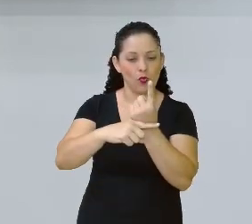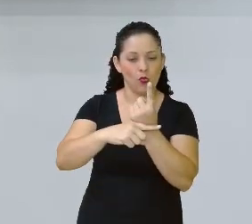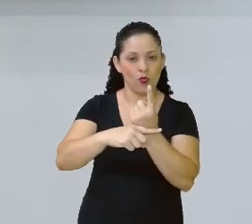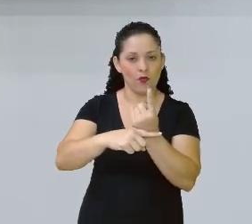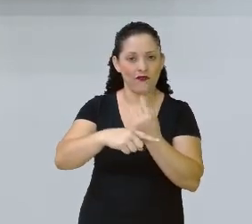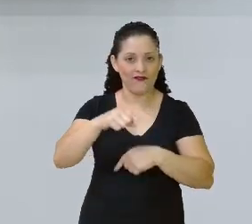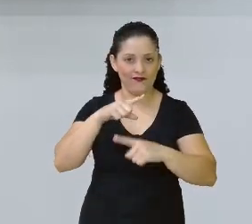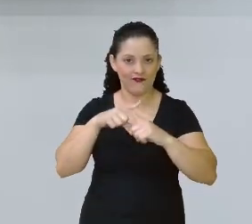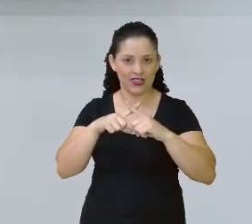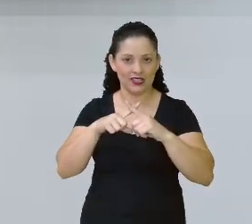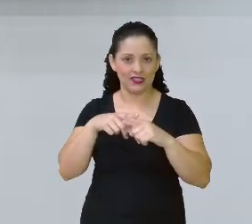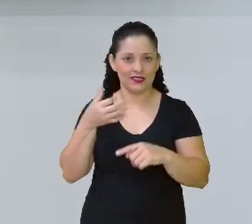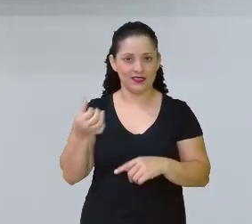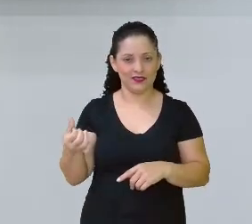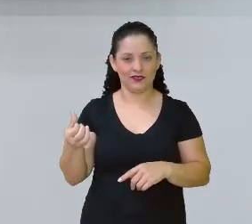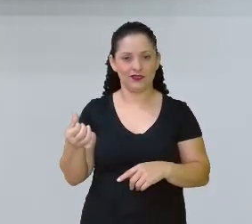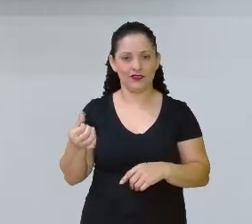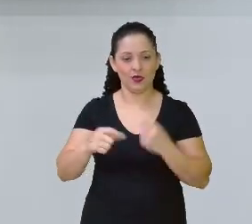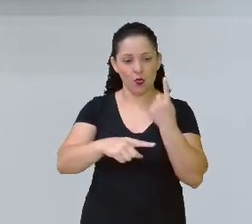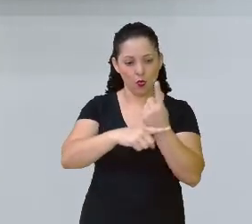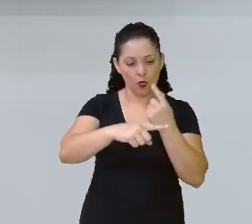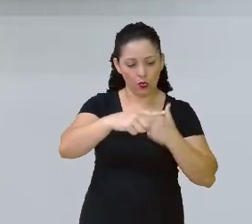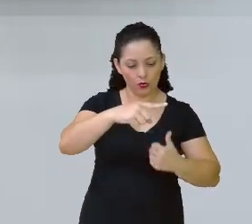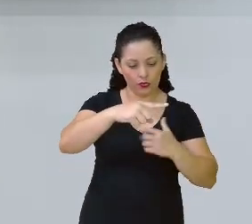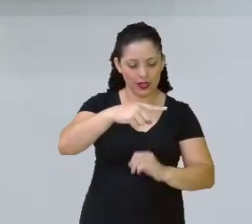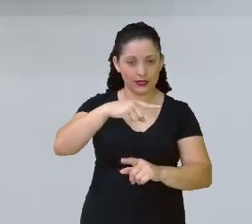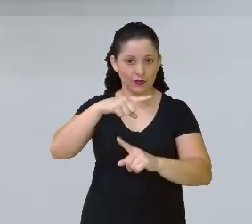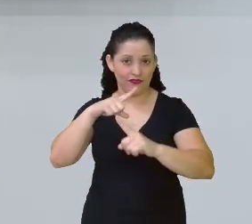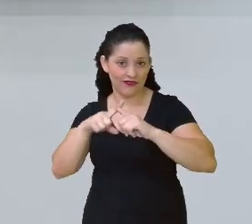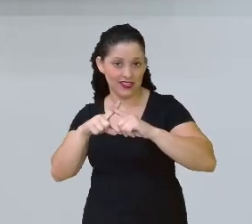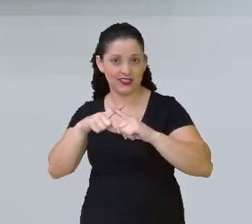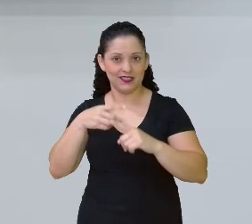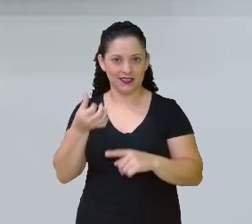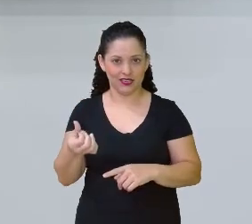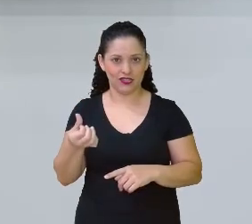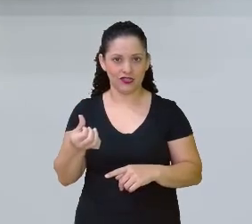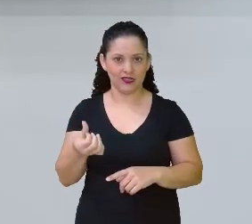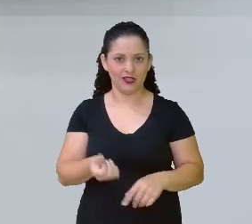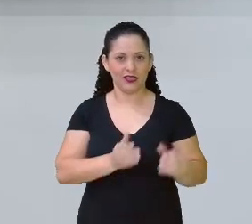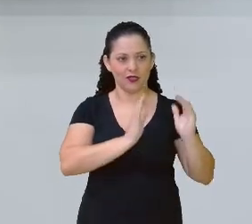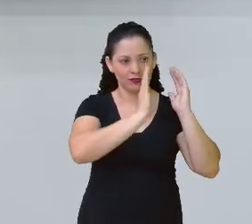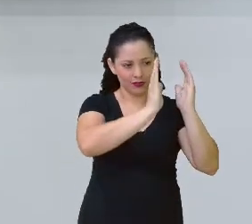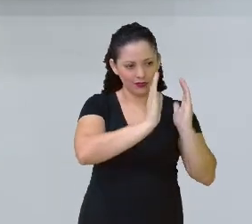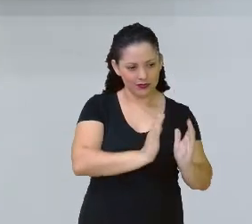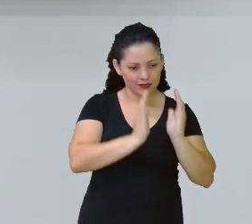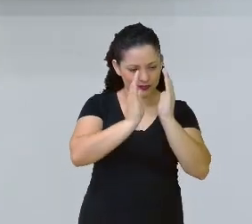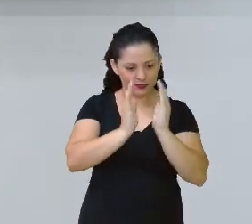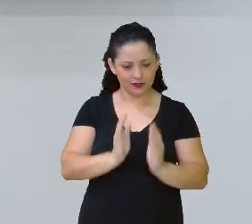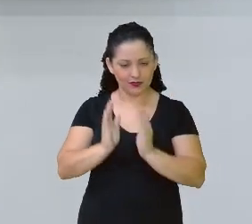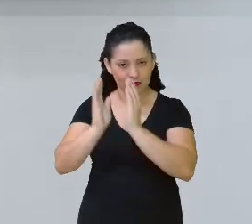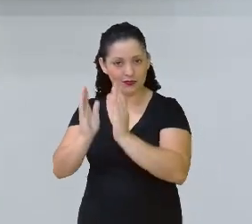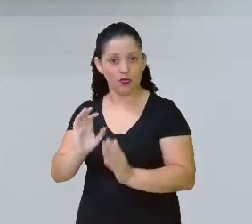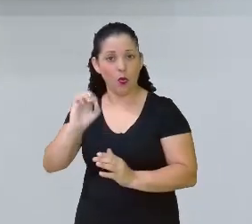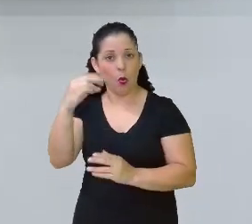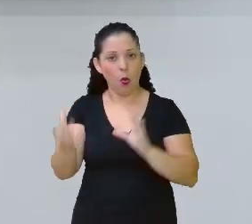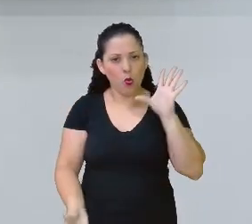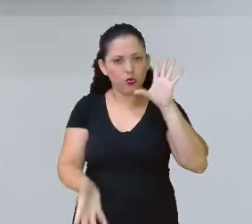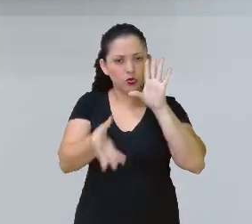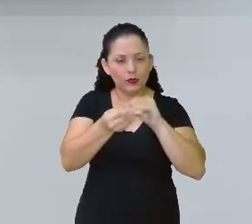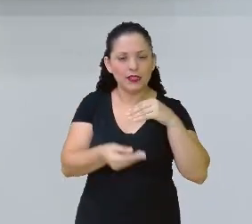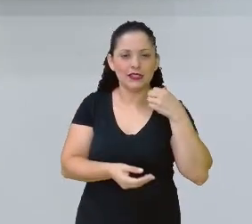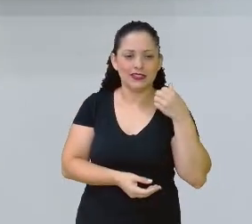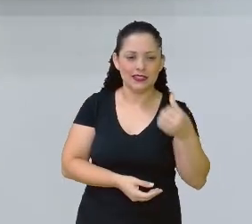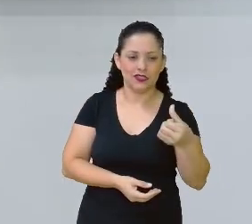6. Então, vou somar 1/10 mais 1/10 mais 1/10, ou então fazer 6 vezes 1. E aí vou